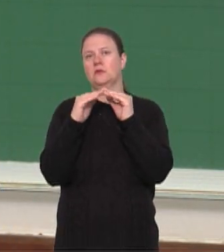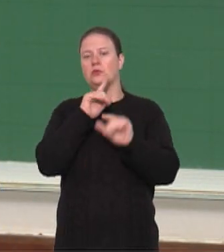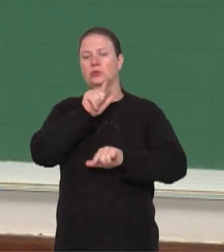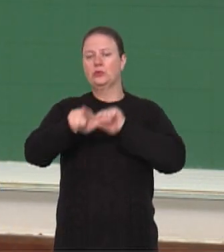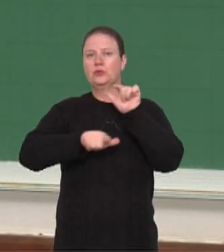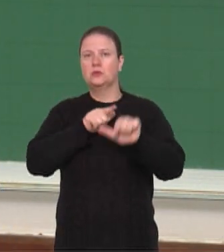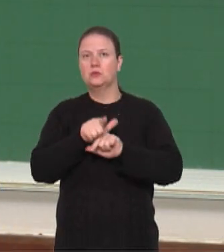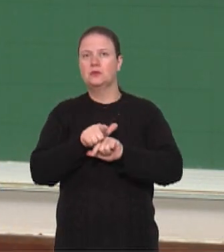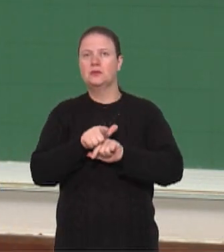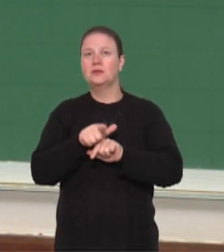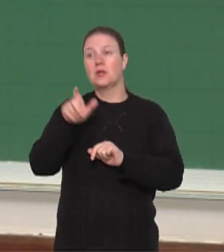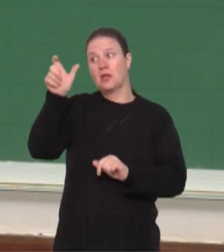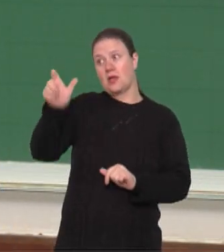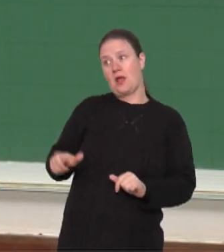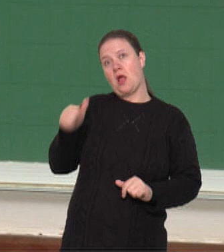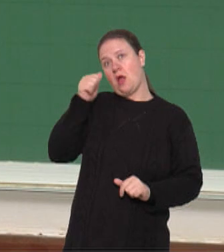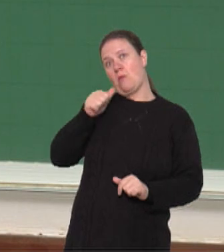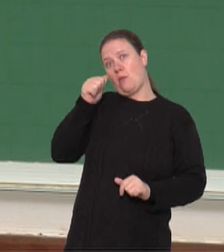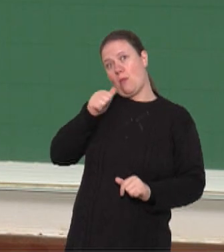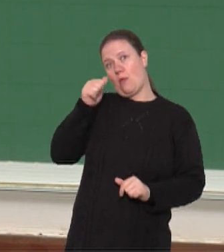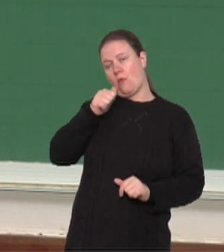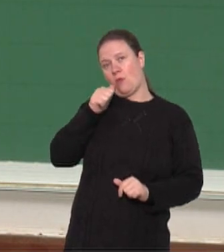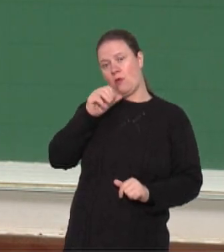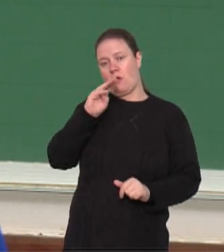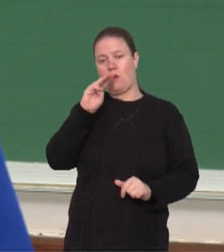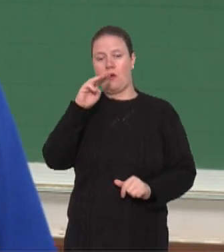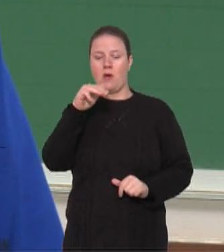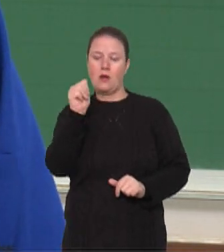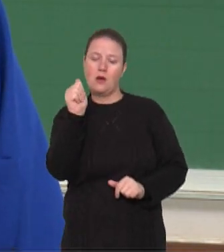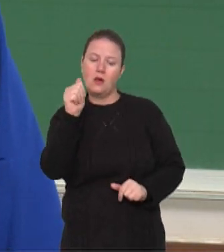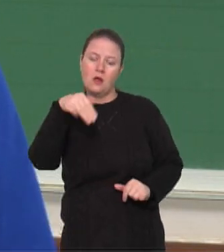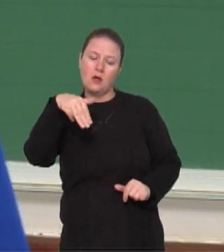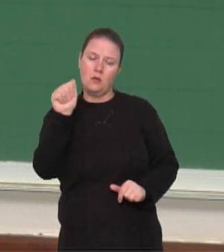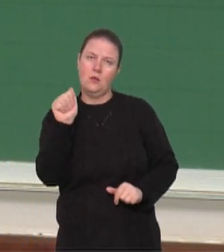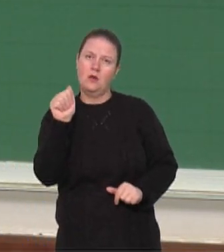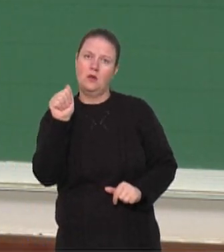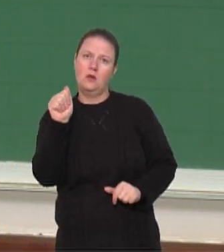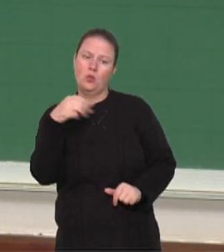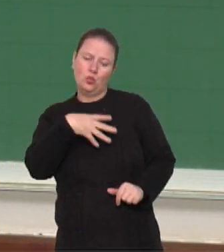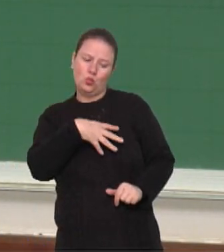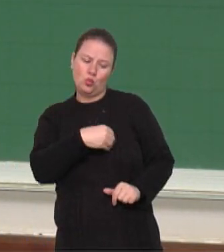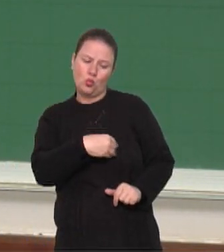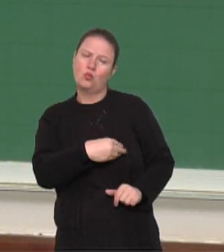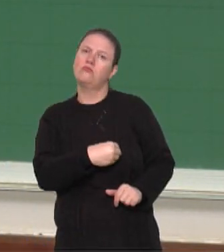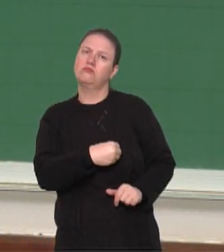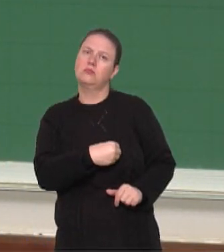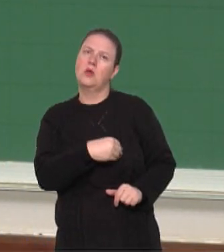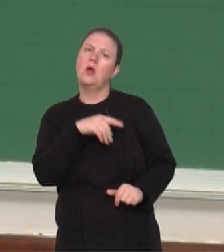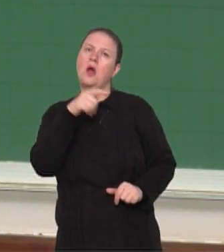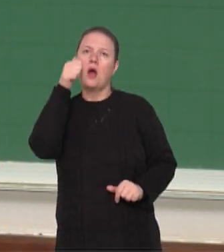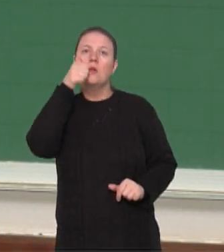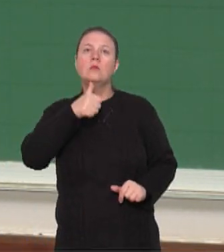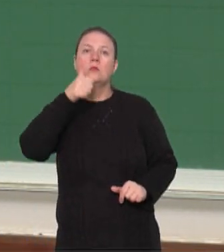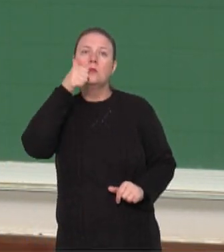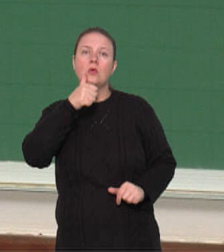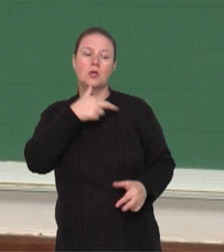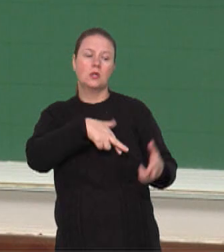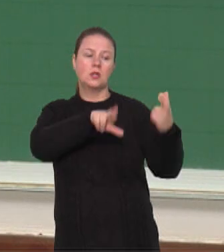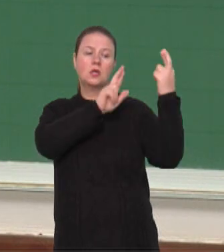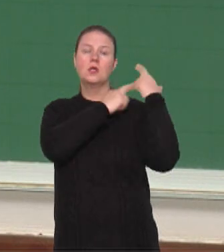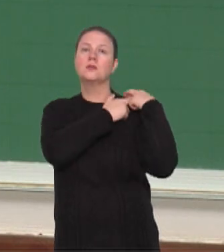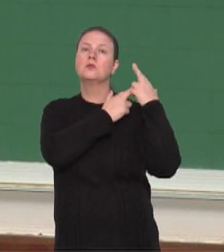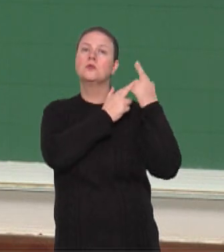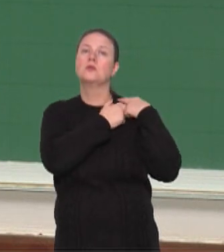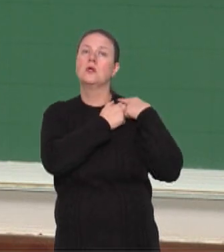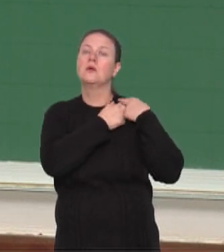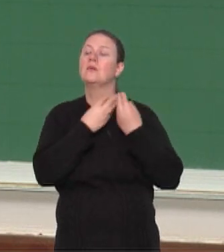para sinhar. Então ama geralmente se refere à ama de leite. A ama de leite era a escrava que tinha sido comprada